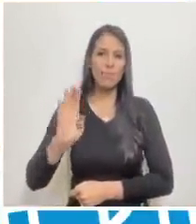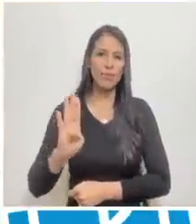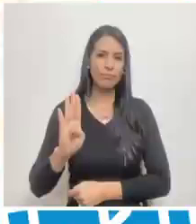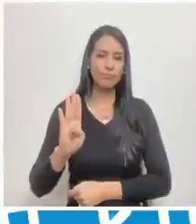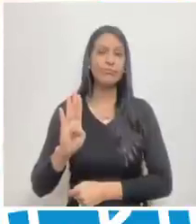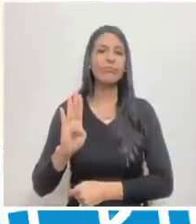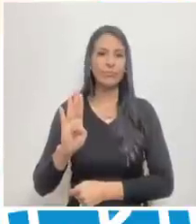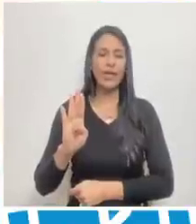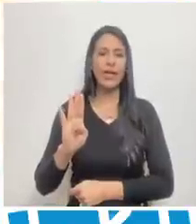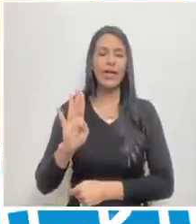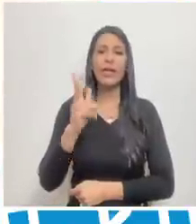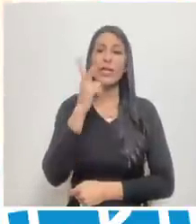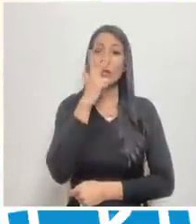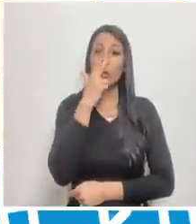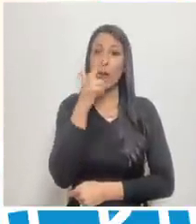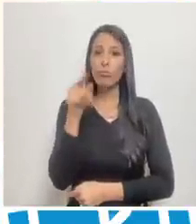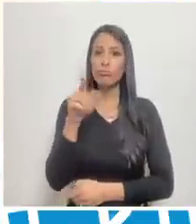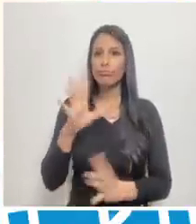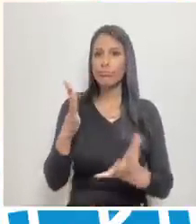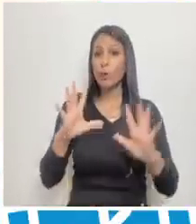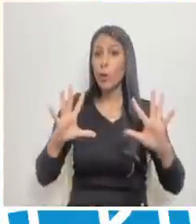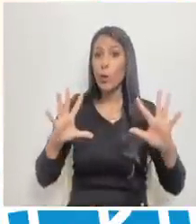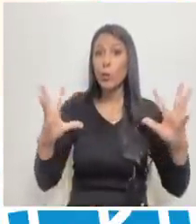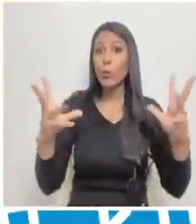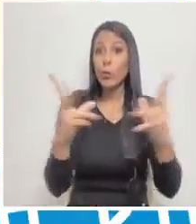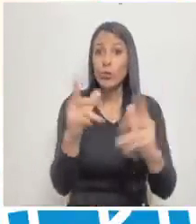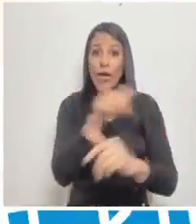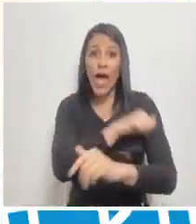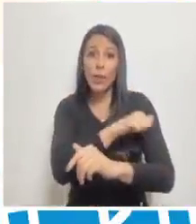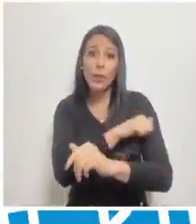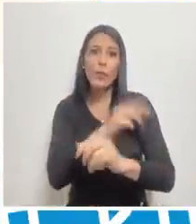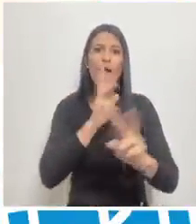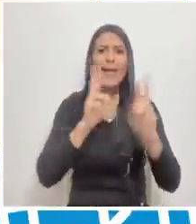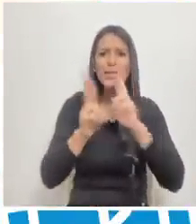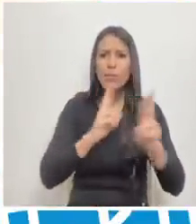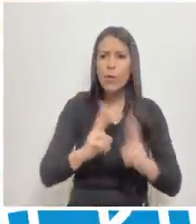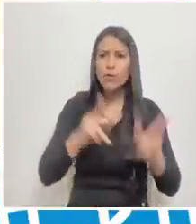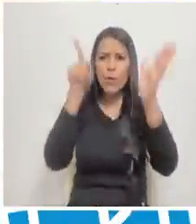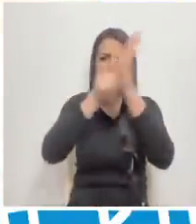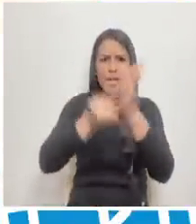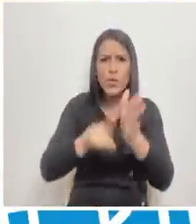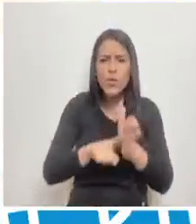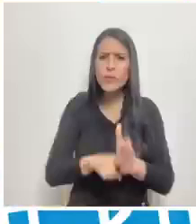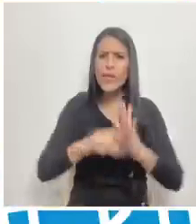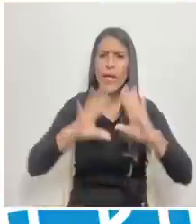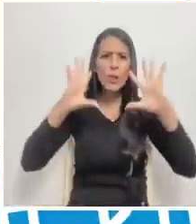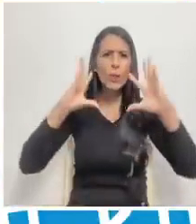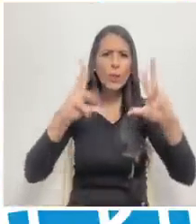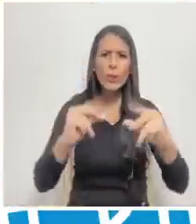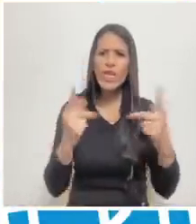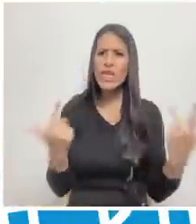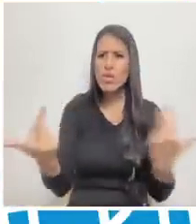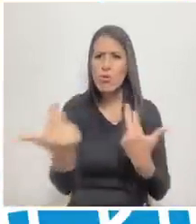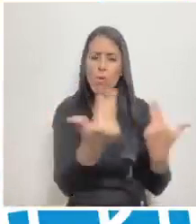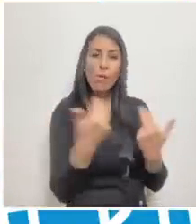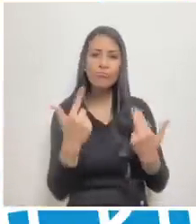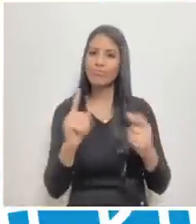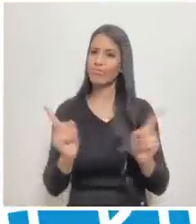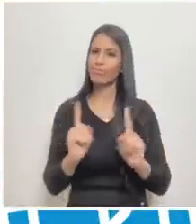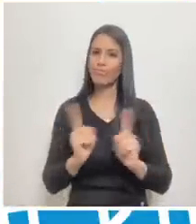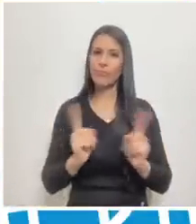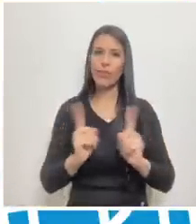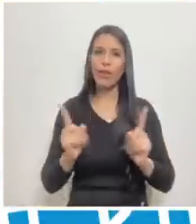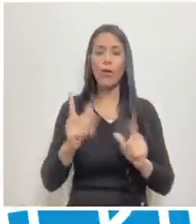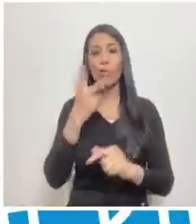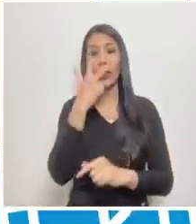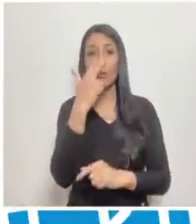nem todos os alunos precisam responder a todas as questões, então esse modelo de que você, a partir da resposta